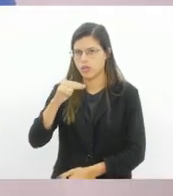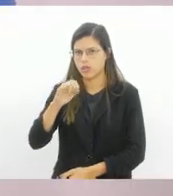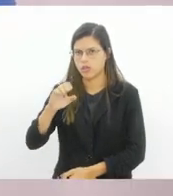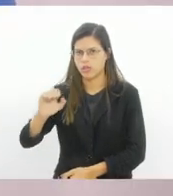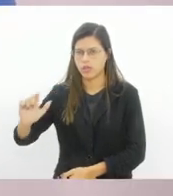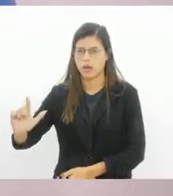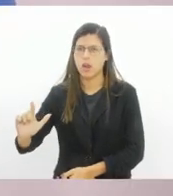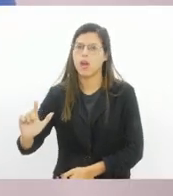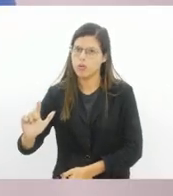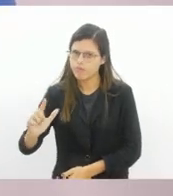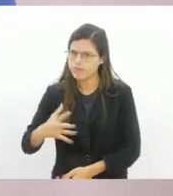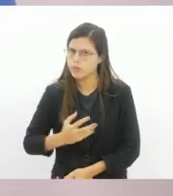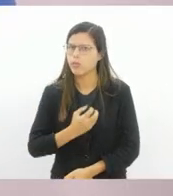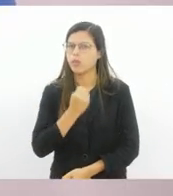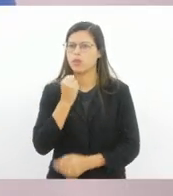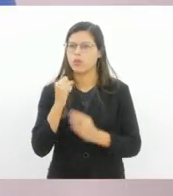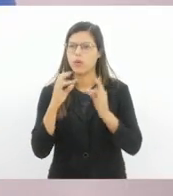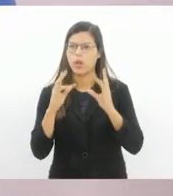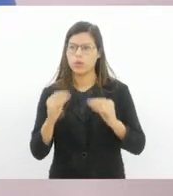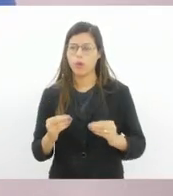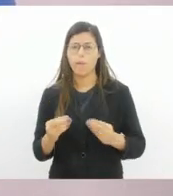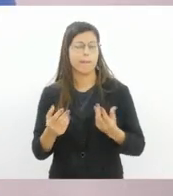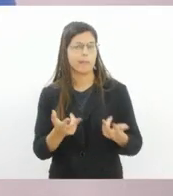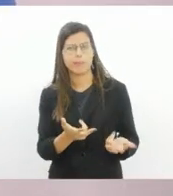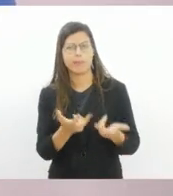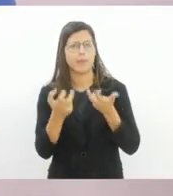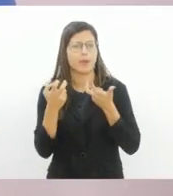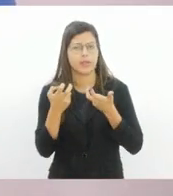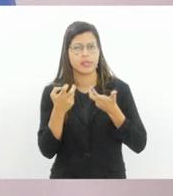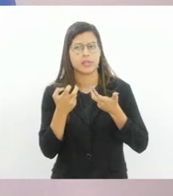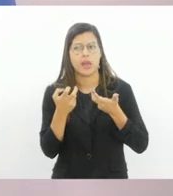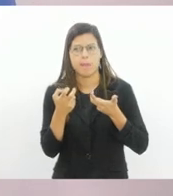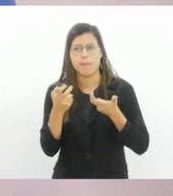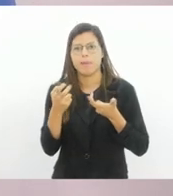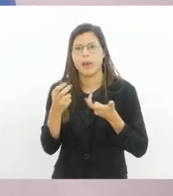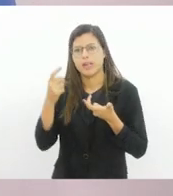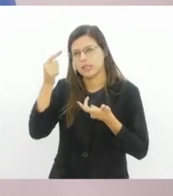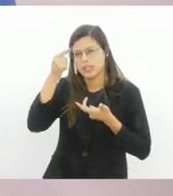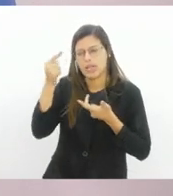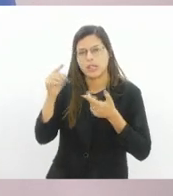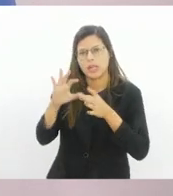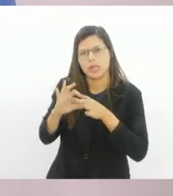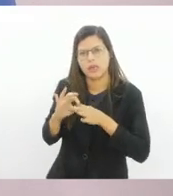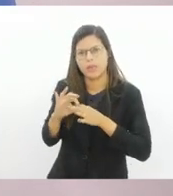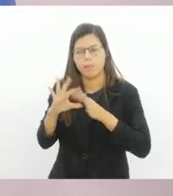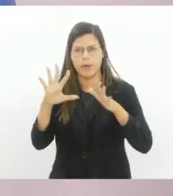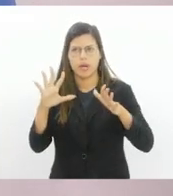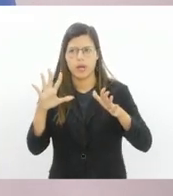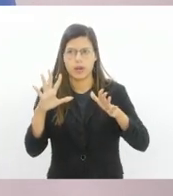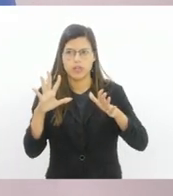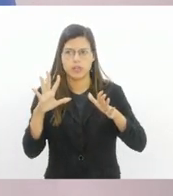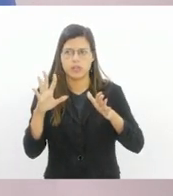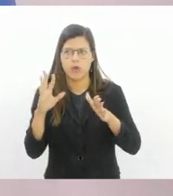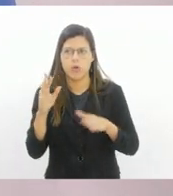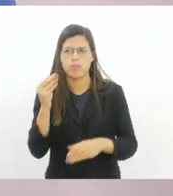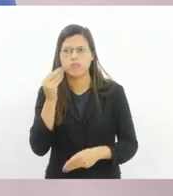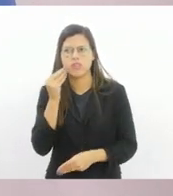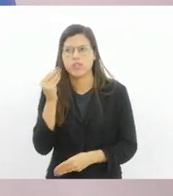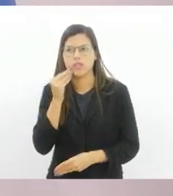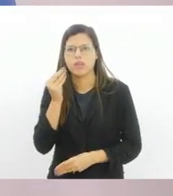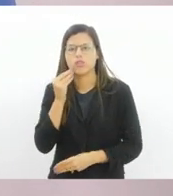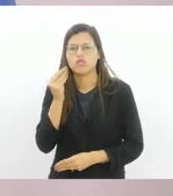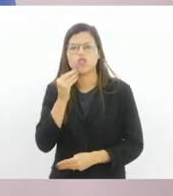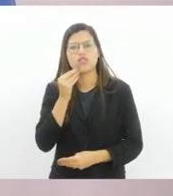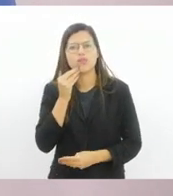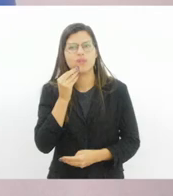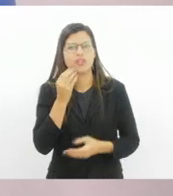chocou a todos, mas que a gente vê nessa lógica da permissão da tentativa de submeter o corpo de